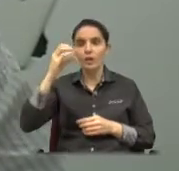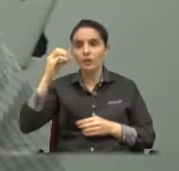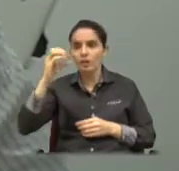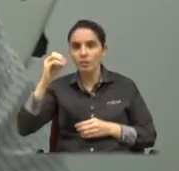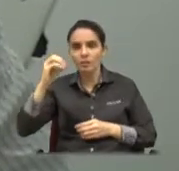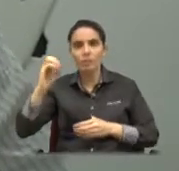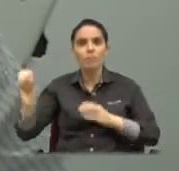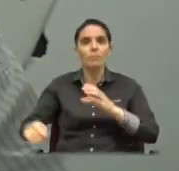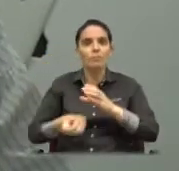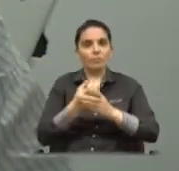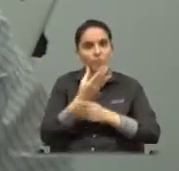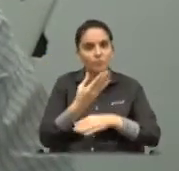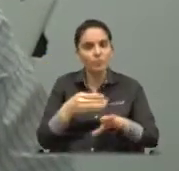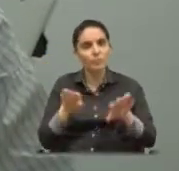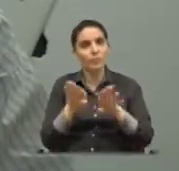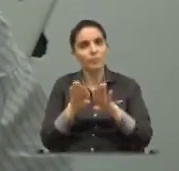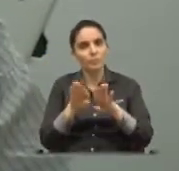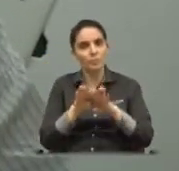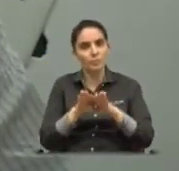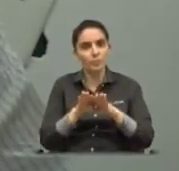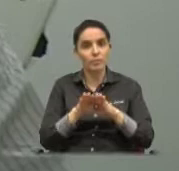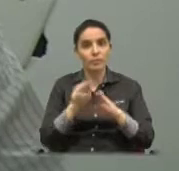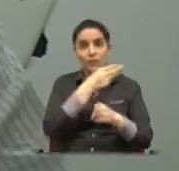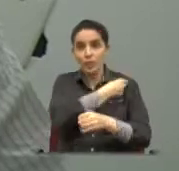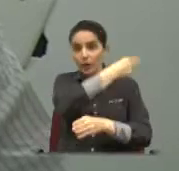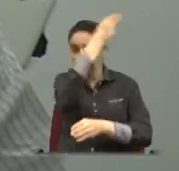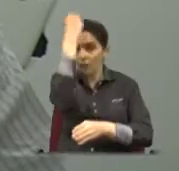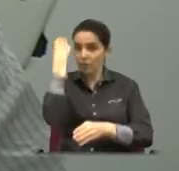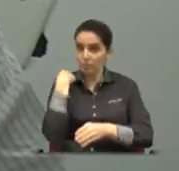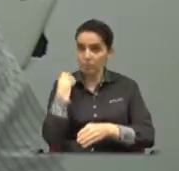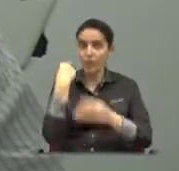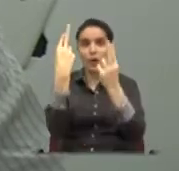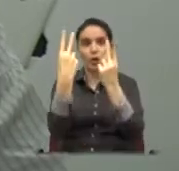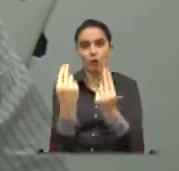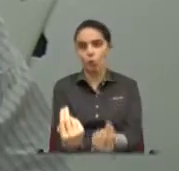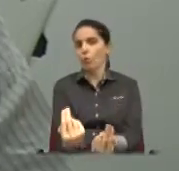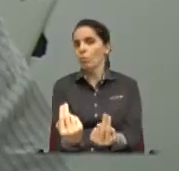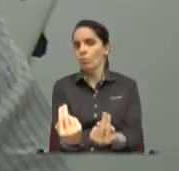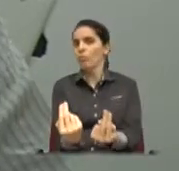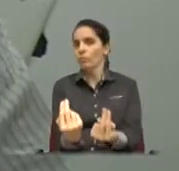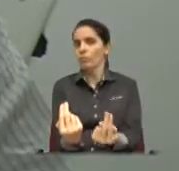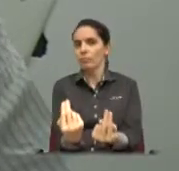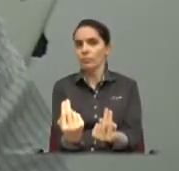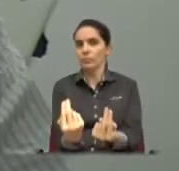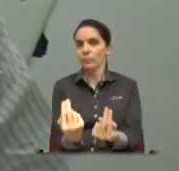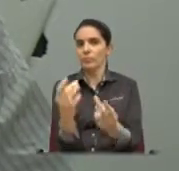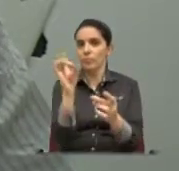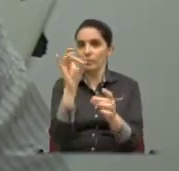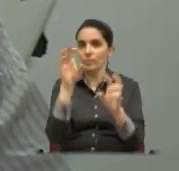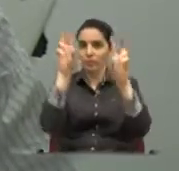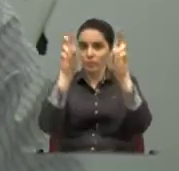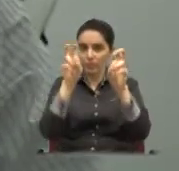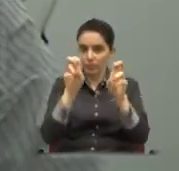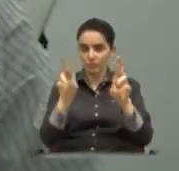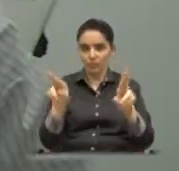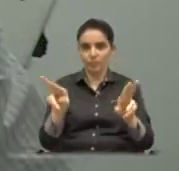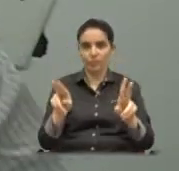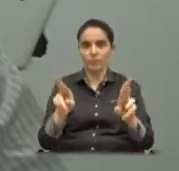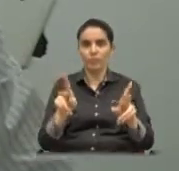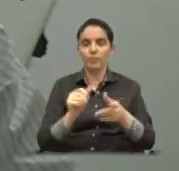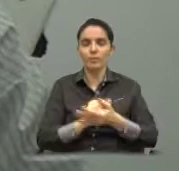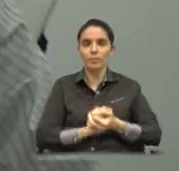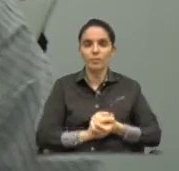mesma Maria, só o título que é diferente. Porque para nós, católicos, a